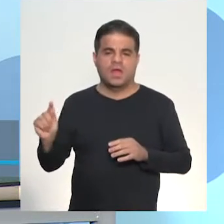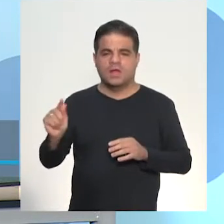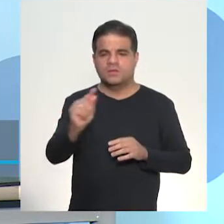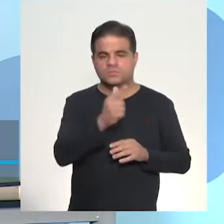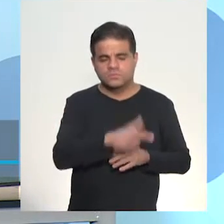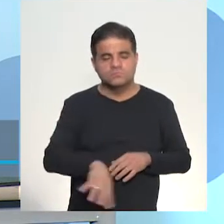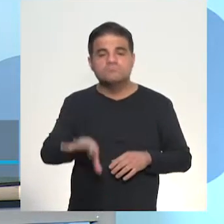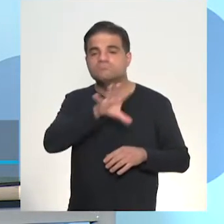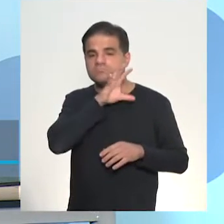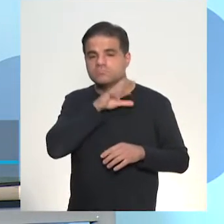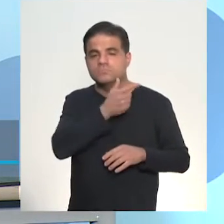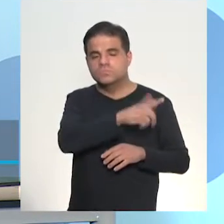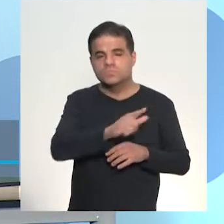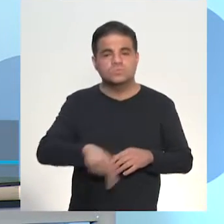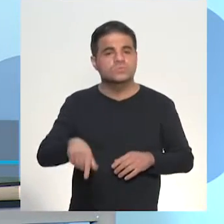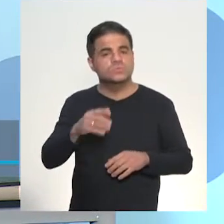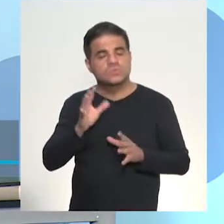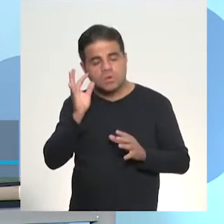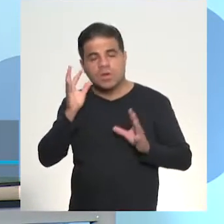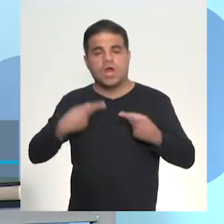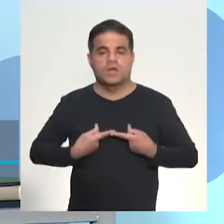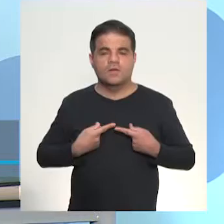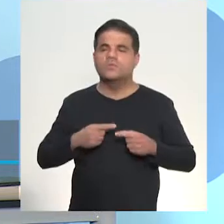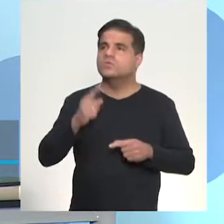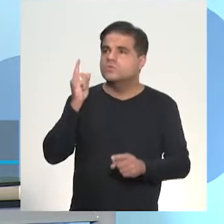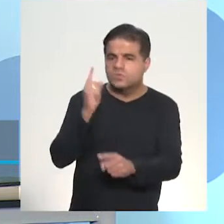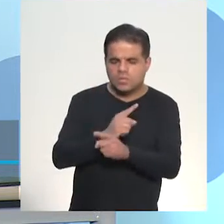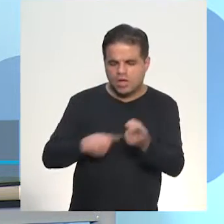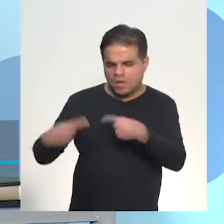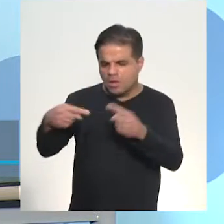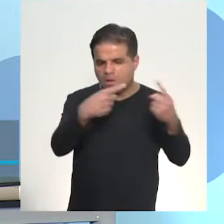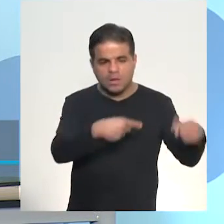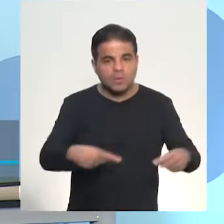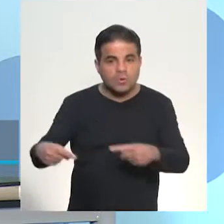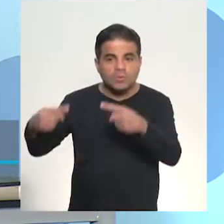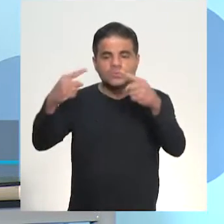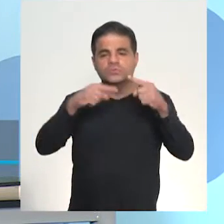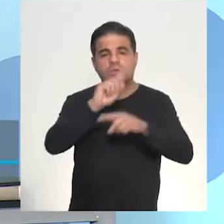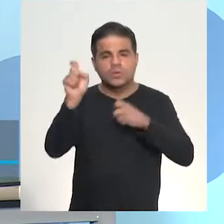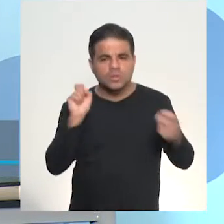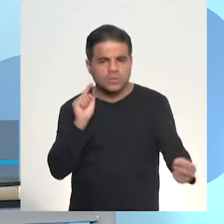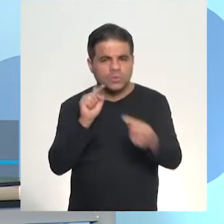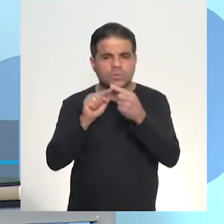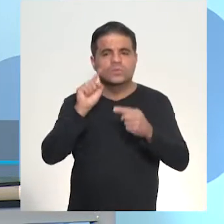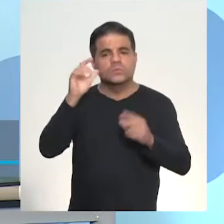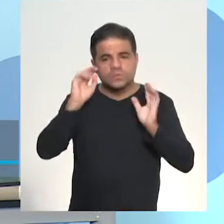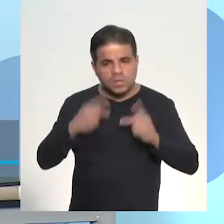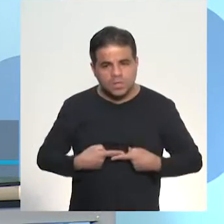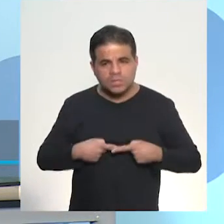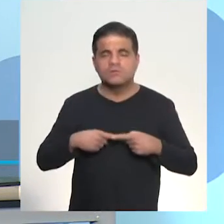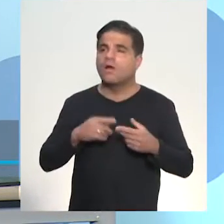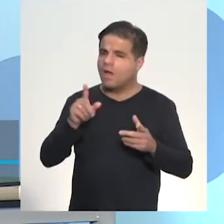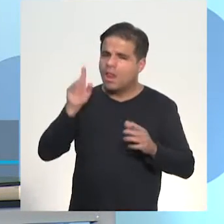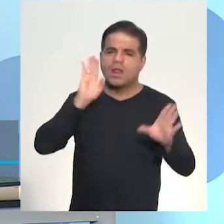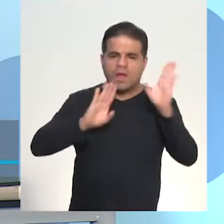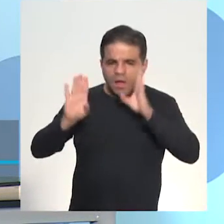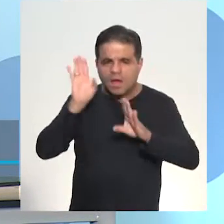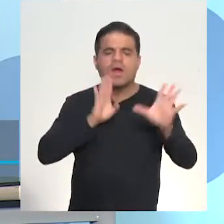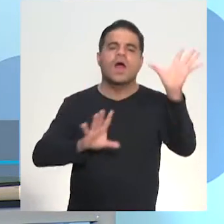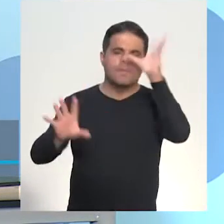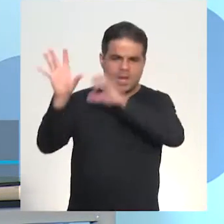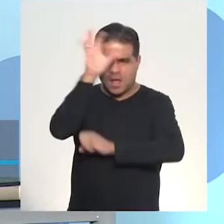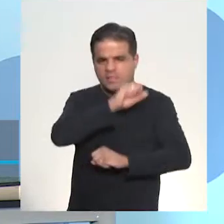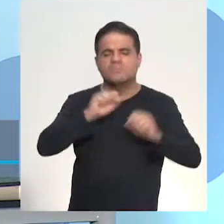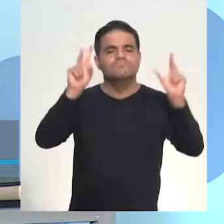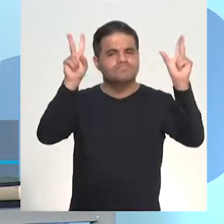outros animais e outros seres vivos. Sim. Quando a gente discute a função desses seres vivos, né, é legal a gente aprender alguns